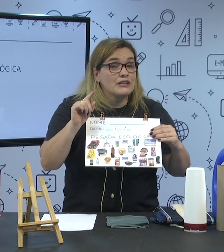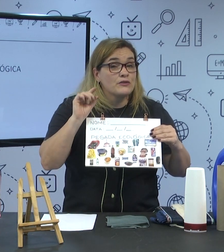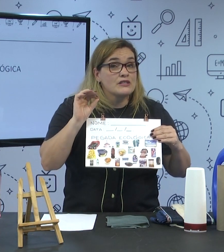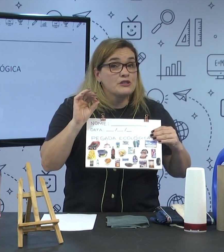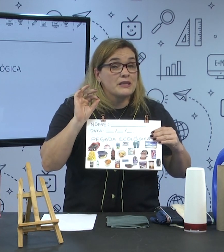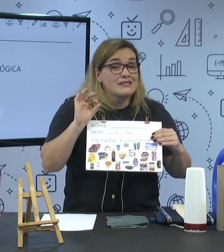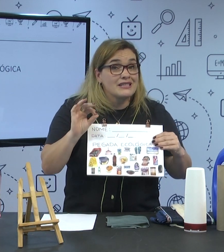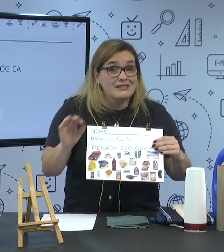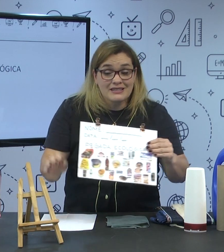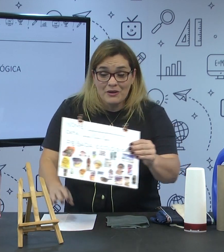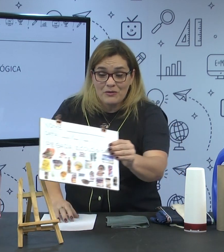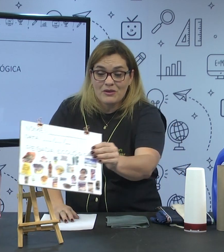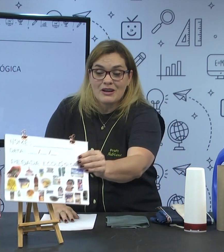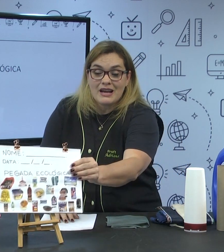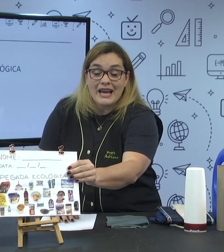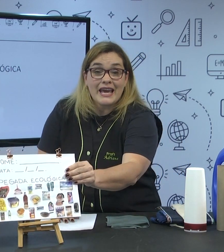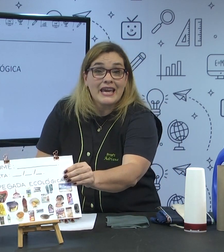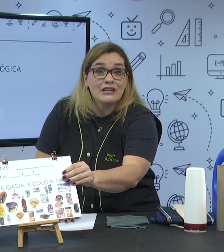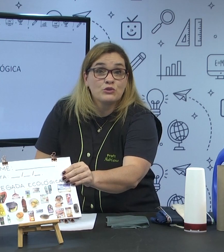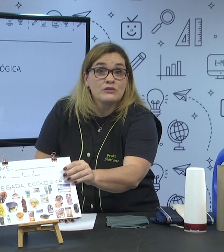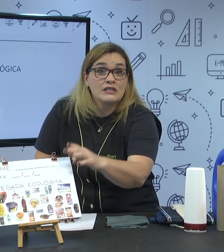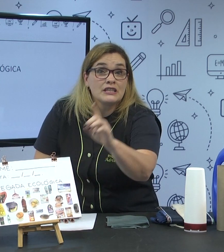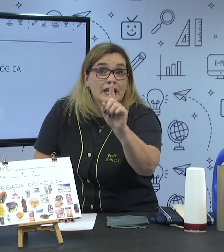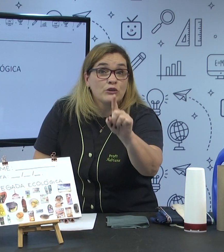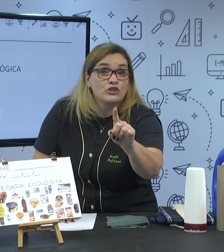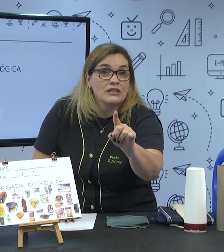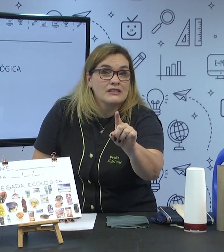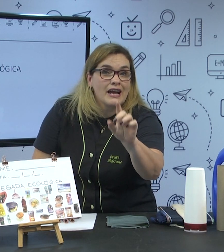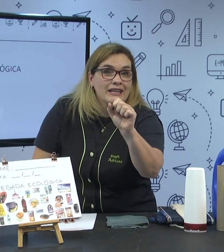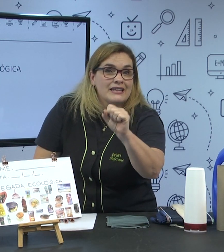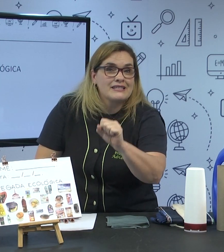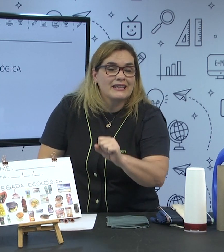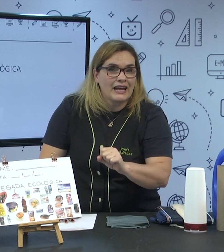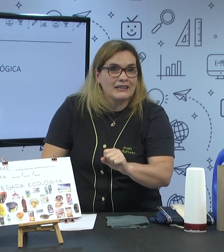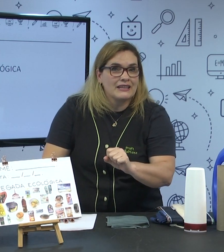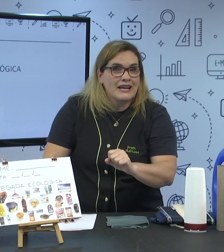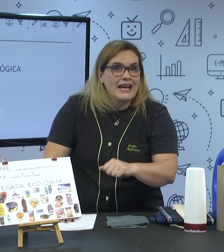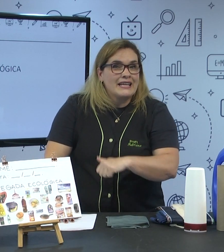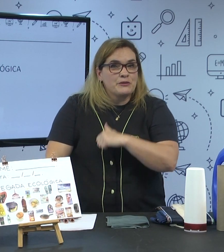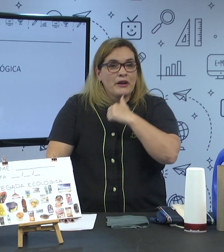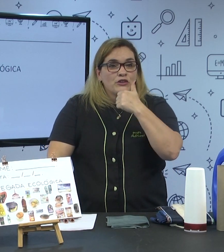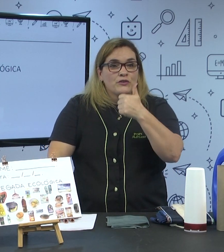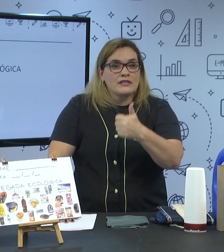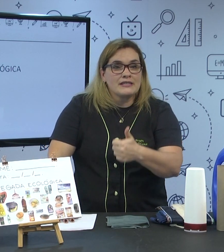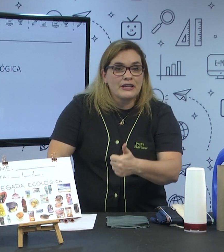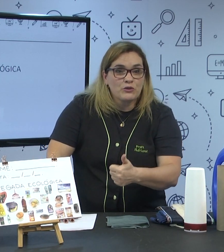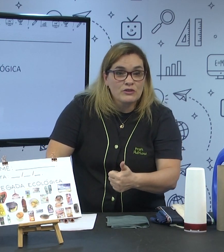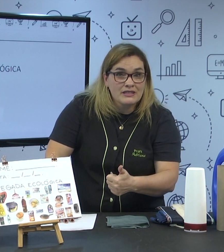saber que vocês precisam reduzir, reutilizar e reciclar.